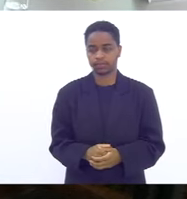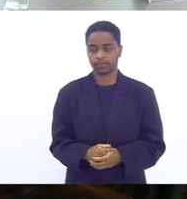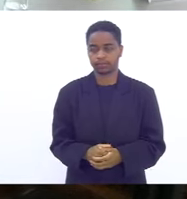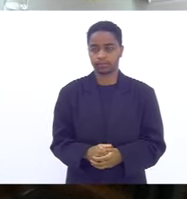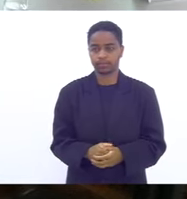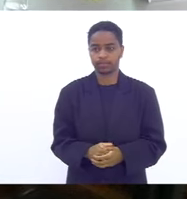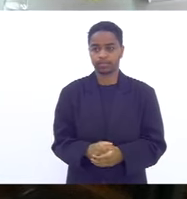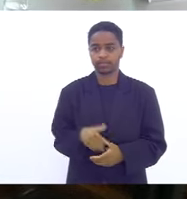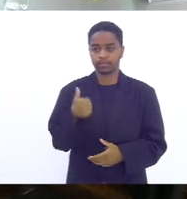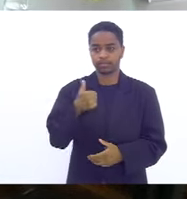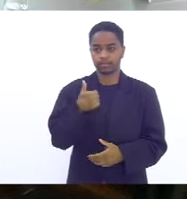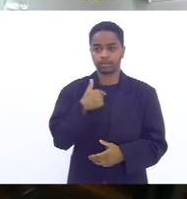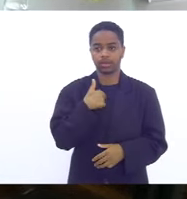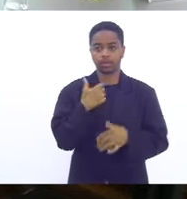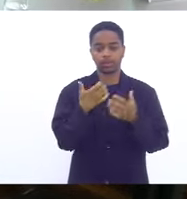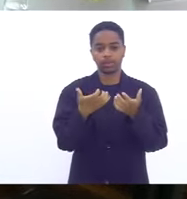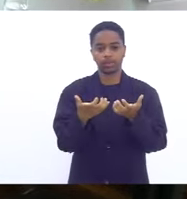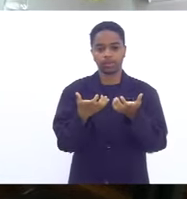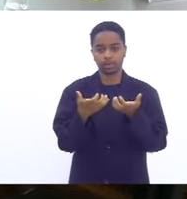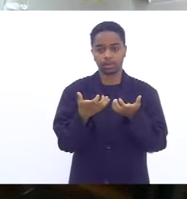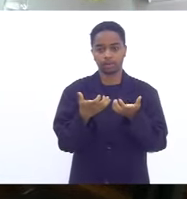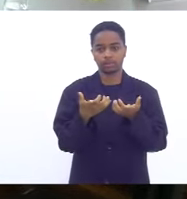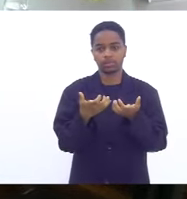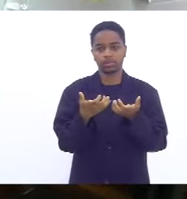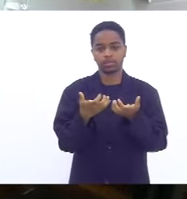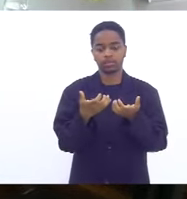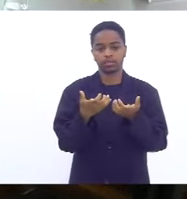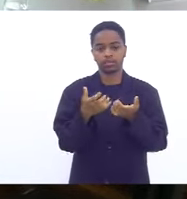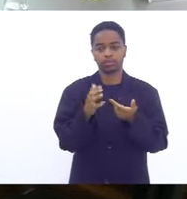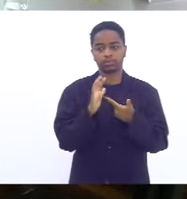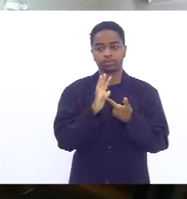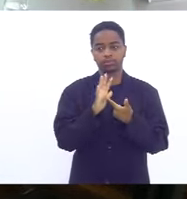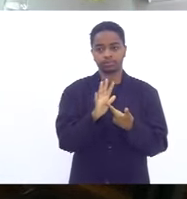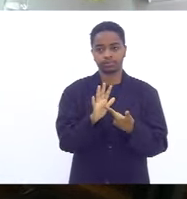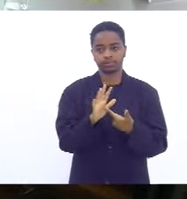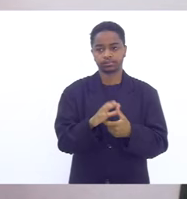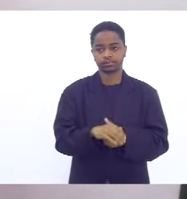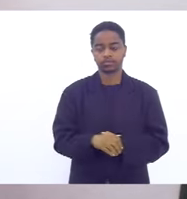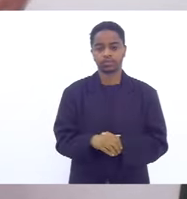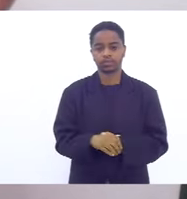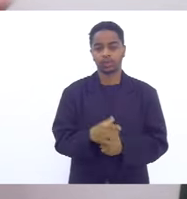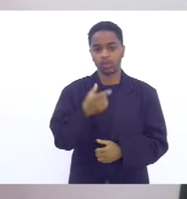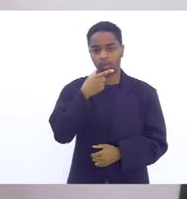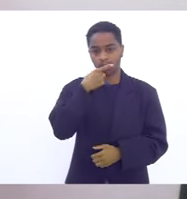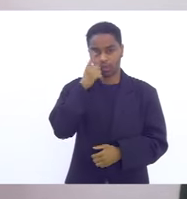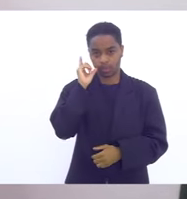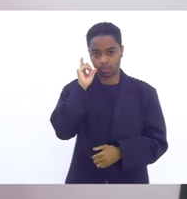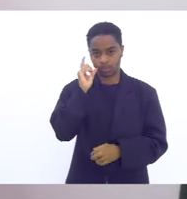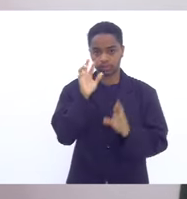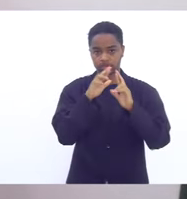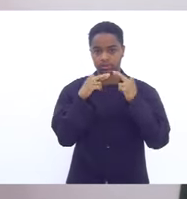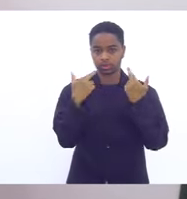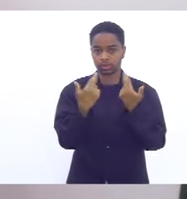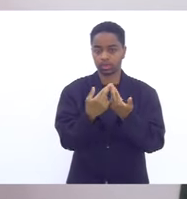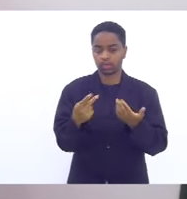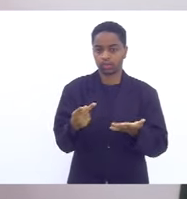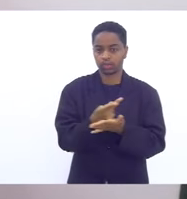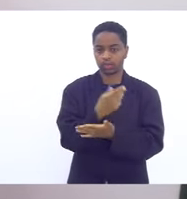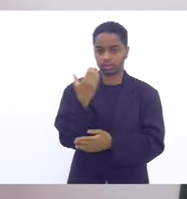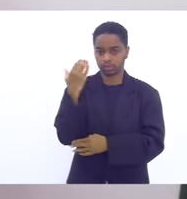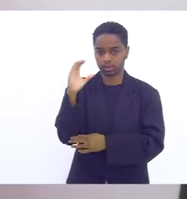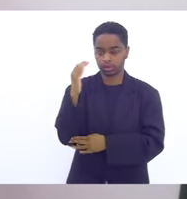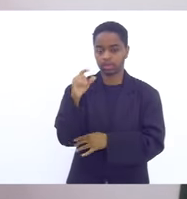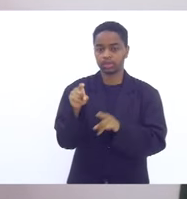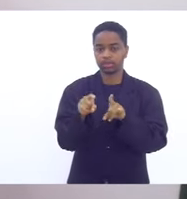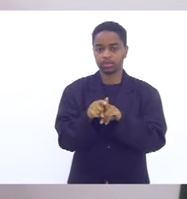queria, primeiramente, deputado Amorim, colocar, não é que ontem, na reunião que houve em Niterói, também o